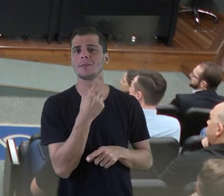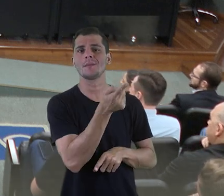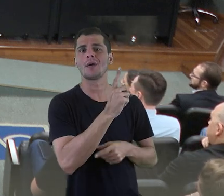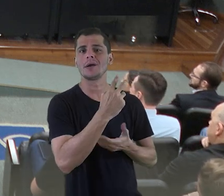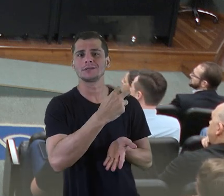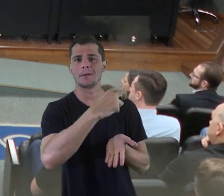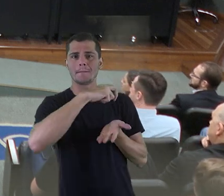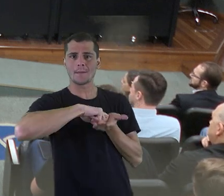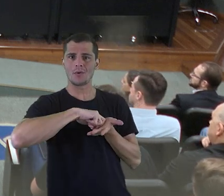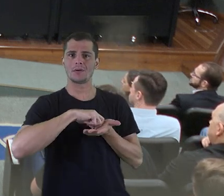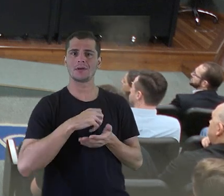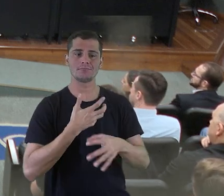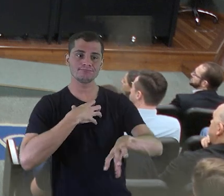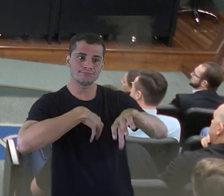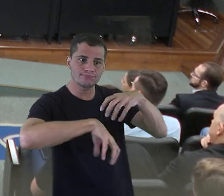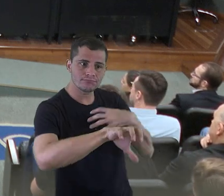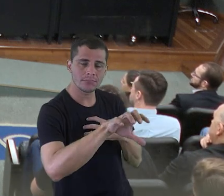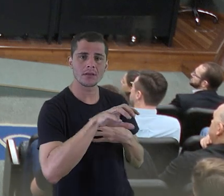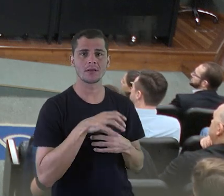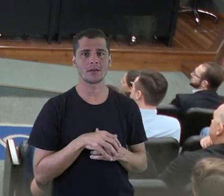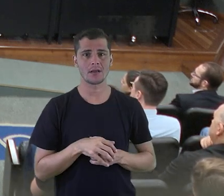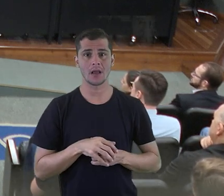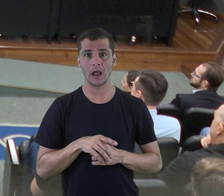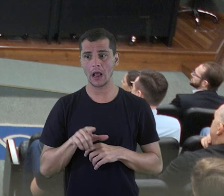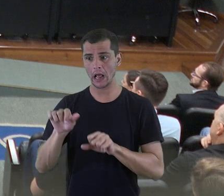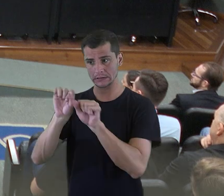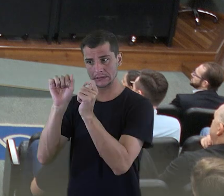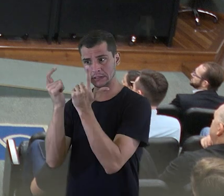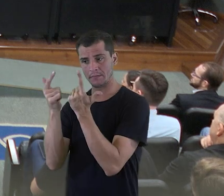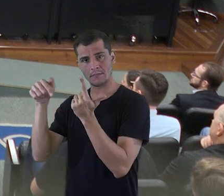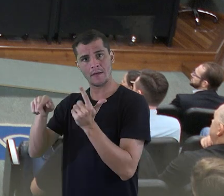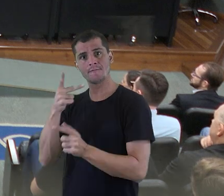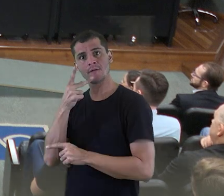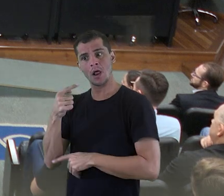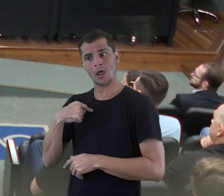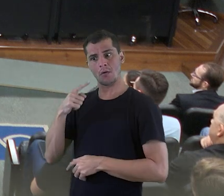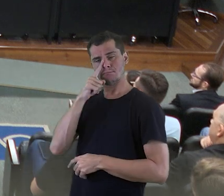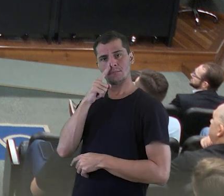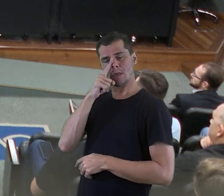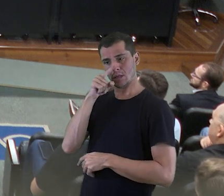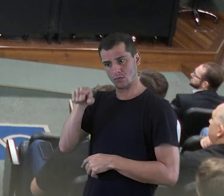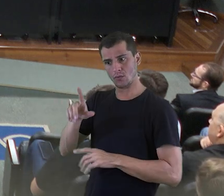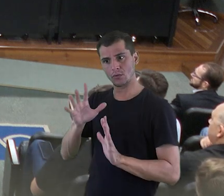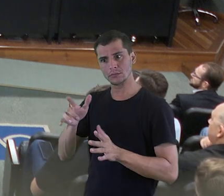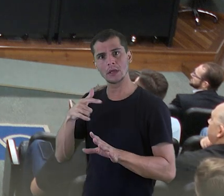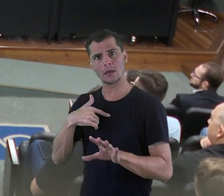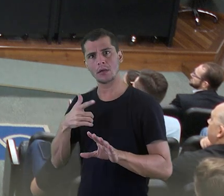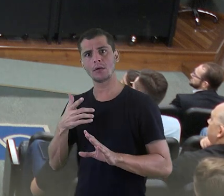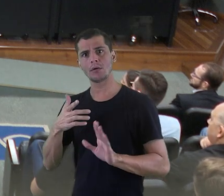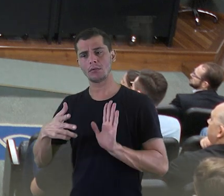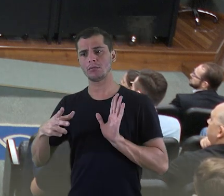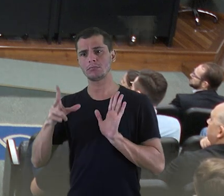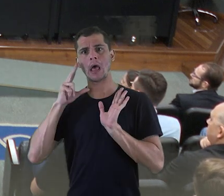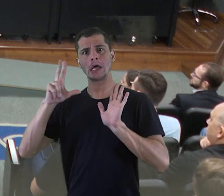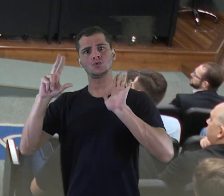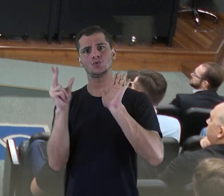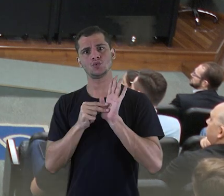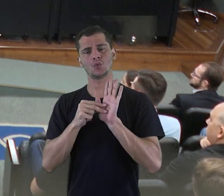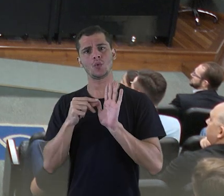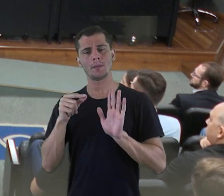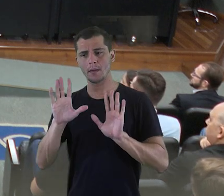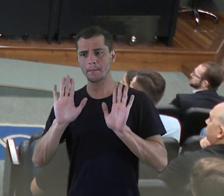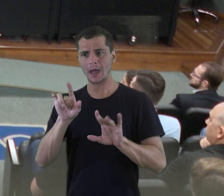concorda? concorda então não posso ser punido por omissão eu fiz alguma coisa? não então também não posso ser responsabilizado por ação se eu não posso ser